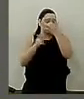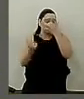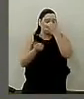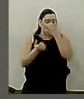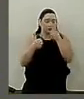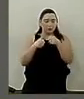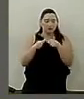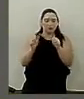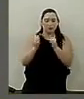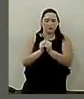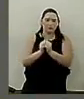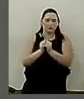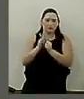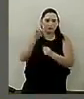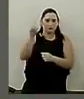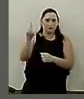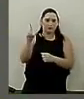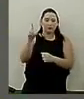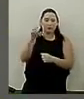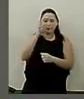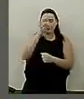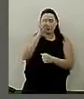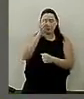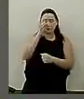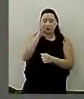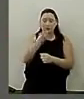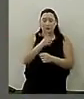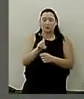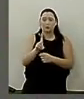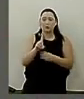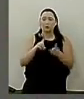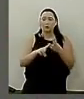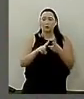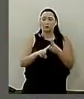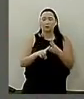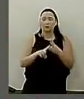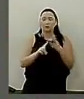perto dele sempre que for possível. E por último,